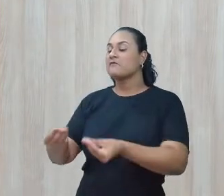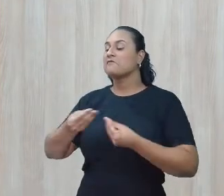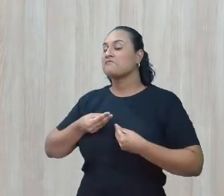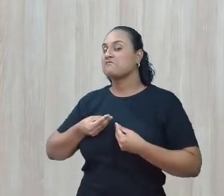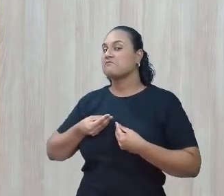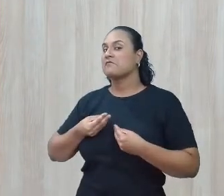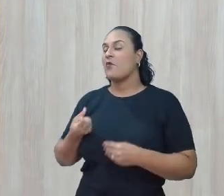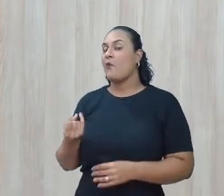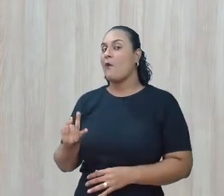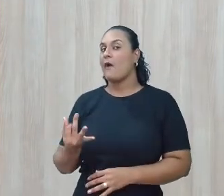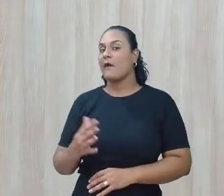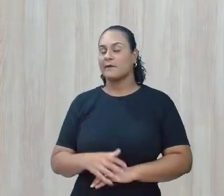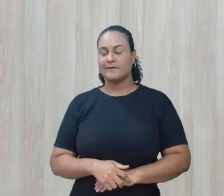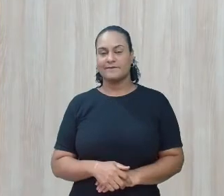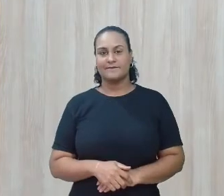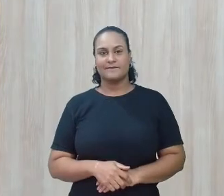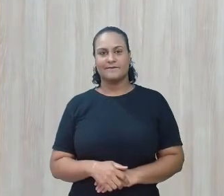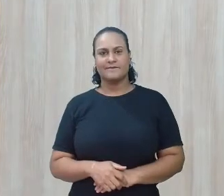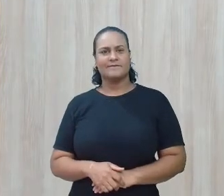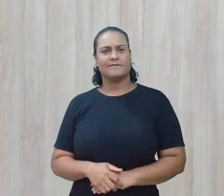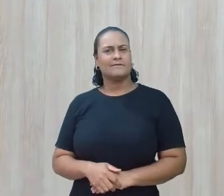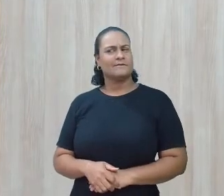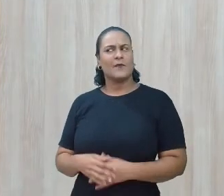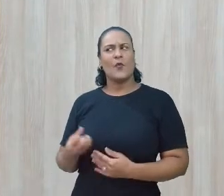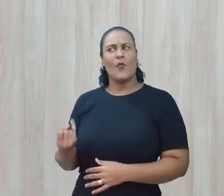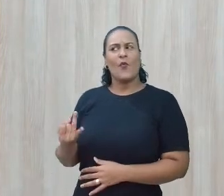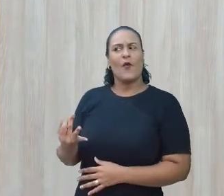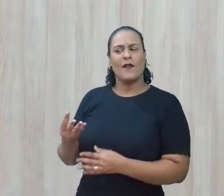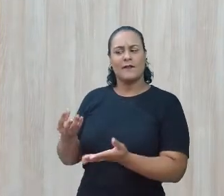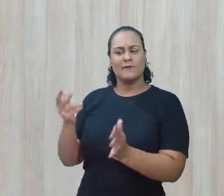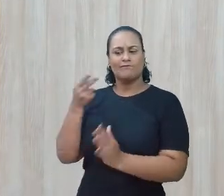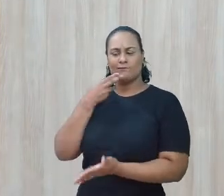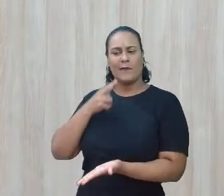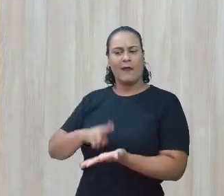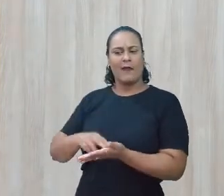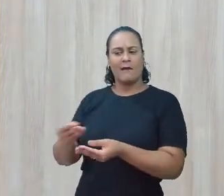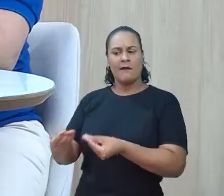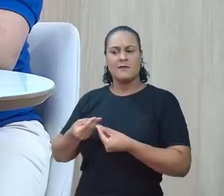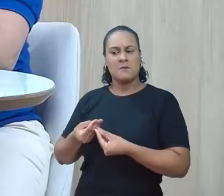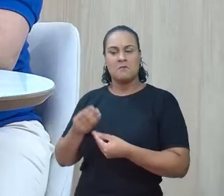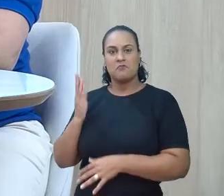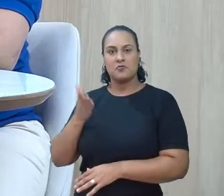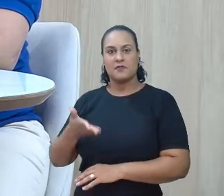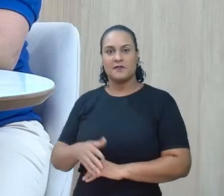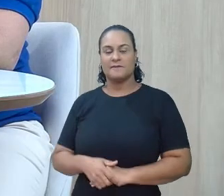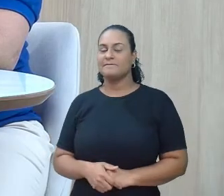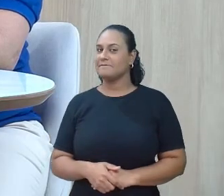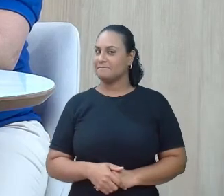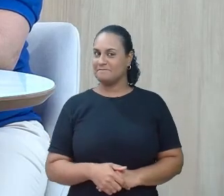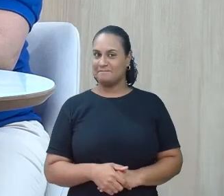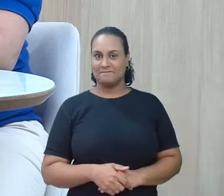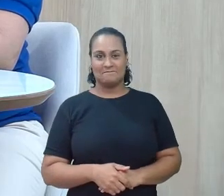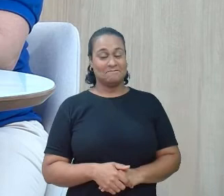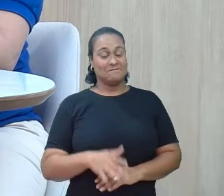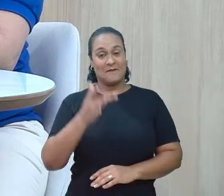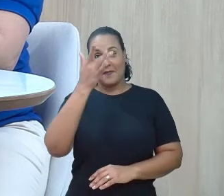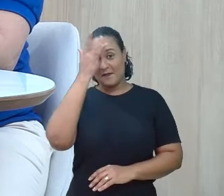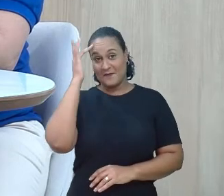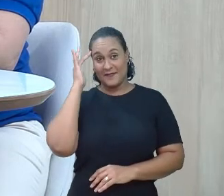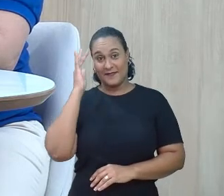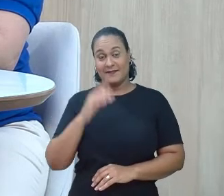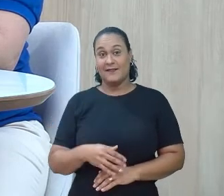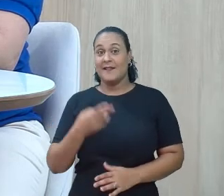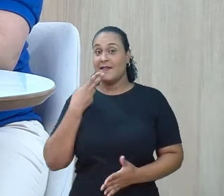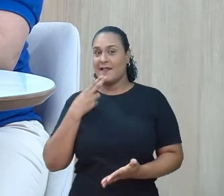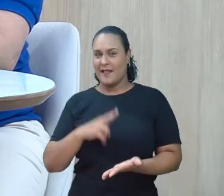vida. Professora Adriana, quantas cartas você já recebeu na sua vida? Ah, pessoal,